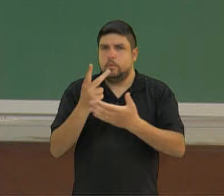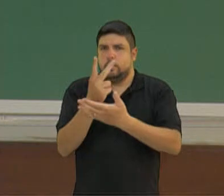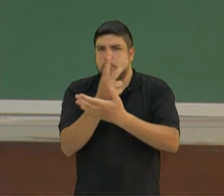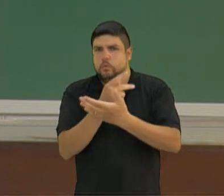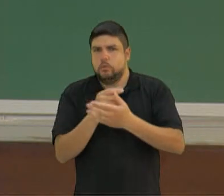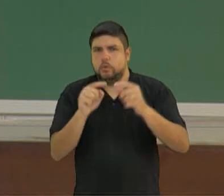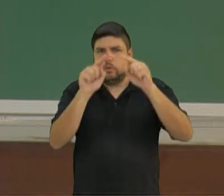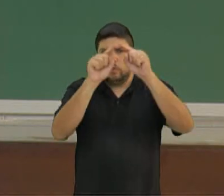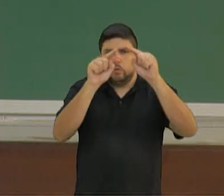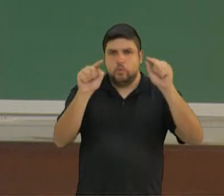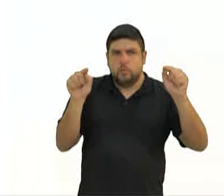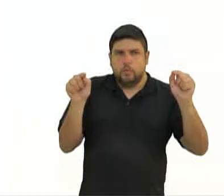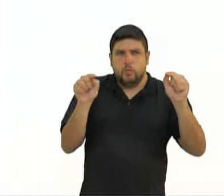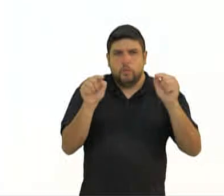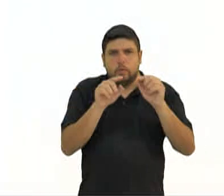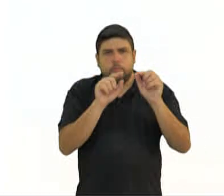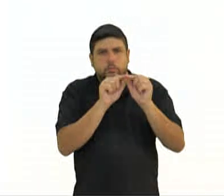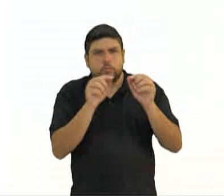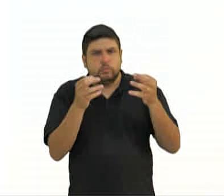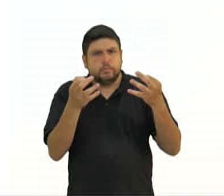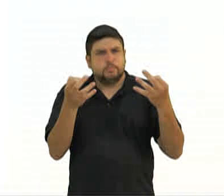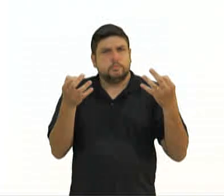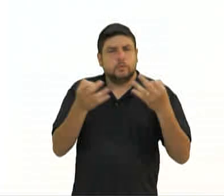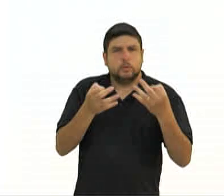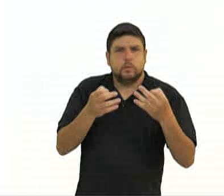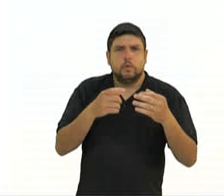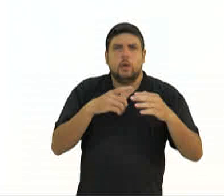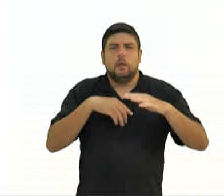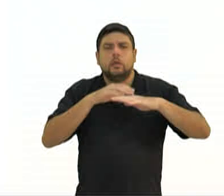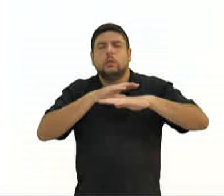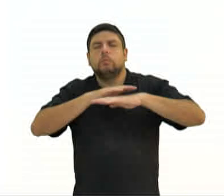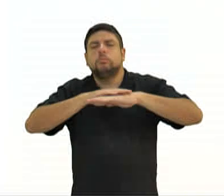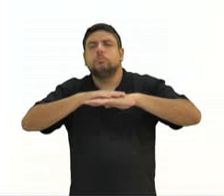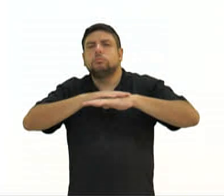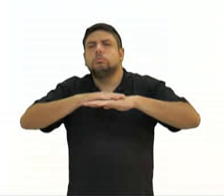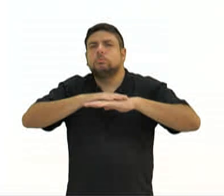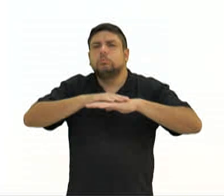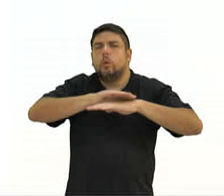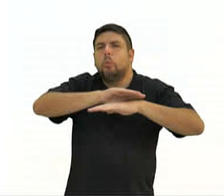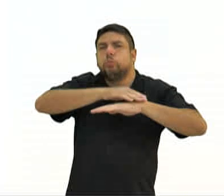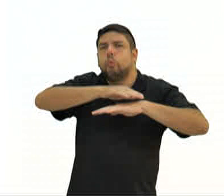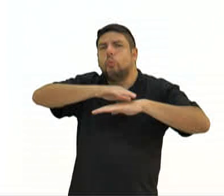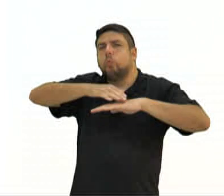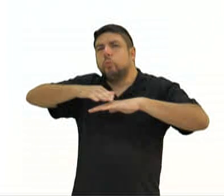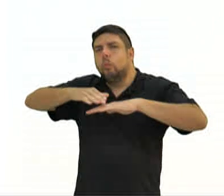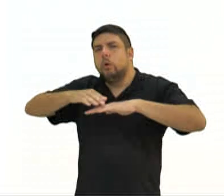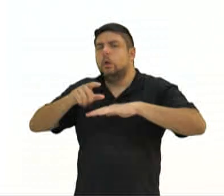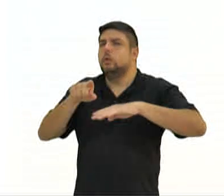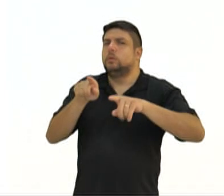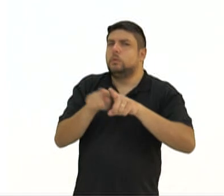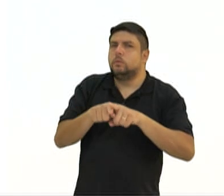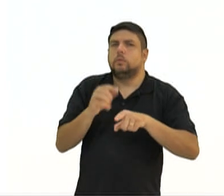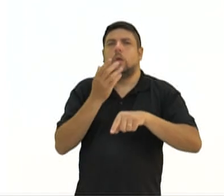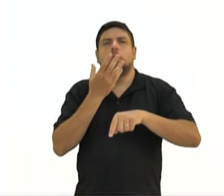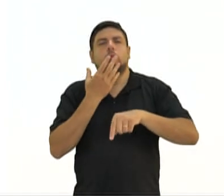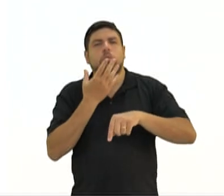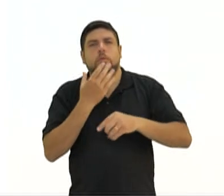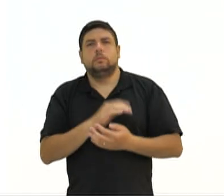geometralizados, tá? Mas de alto e baixo relevo e colorido. É uma das